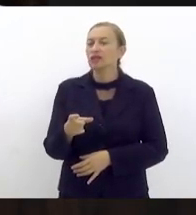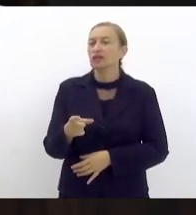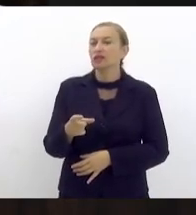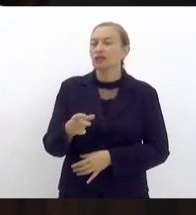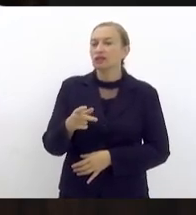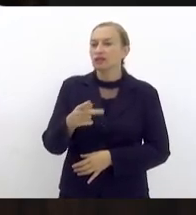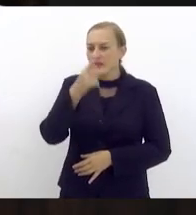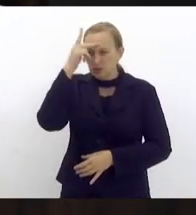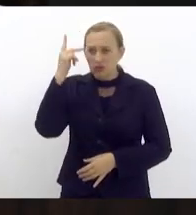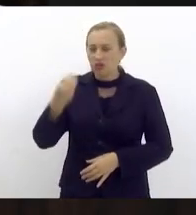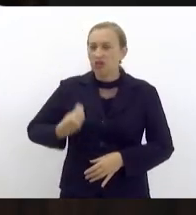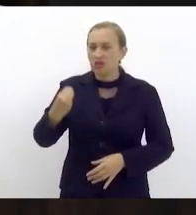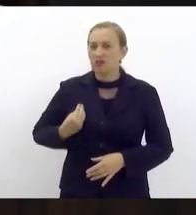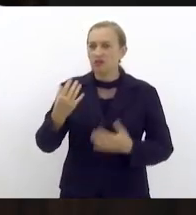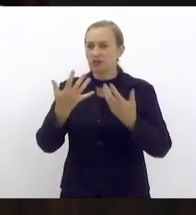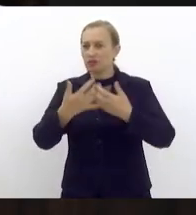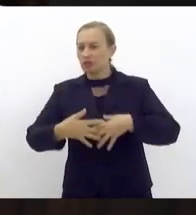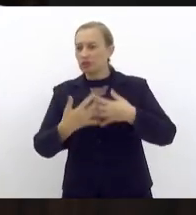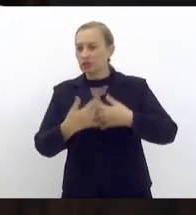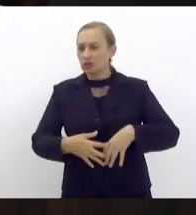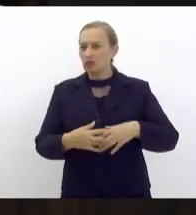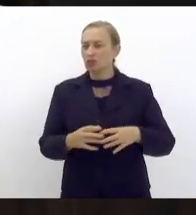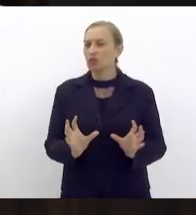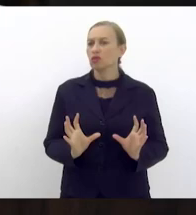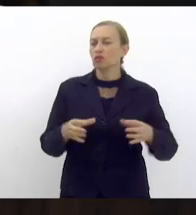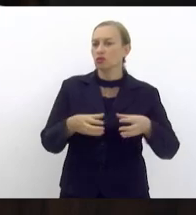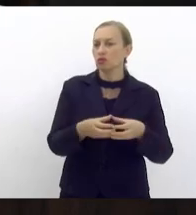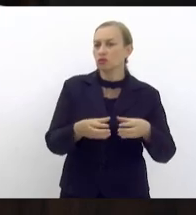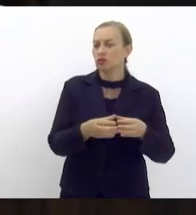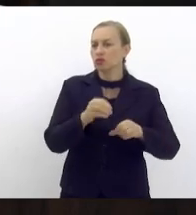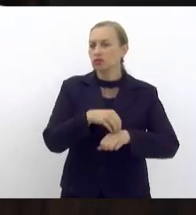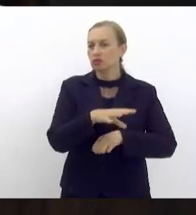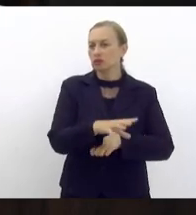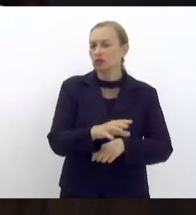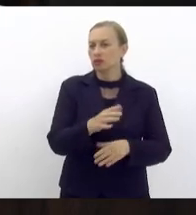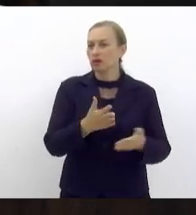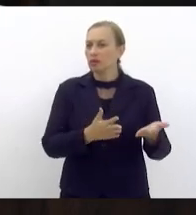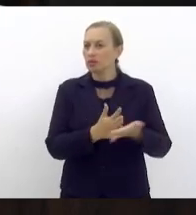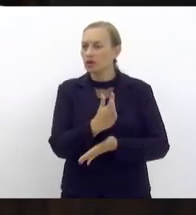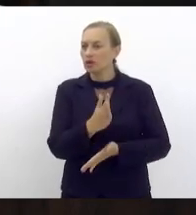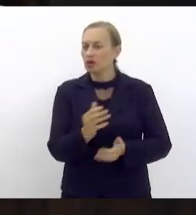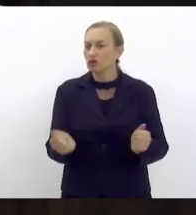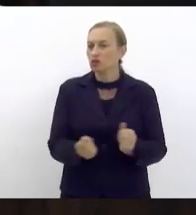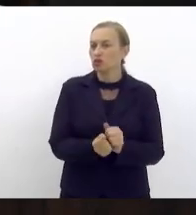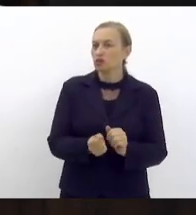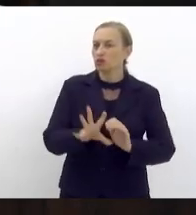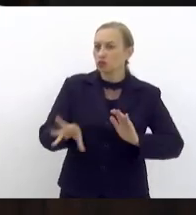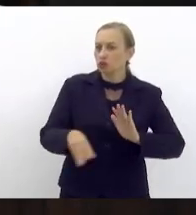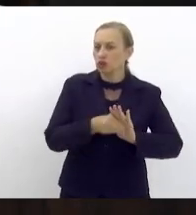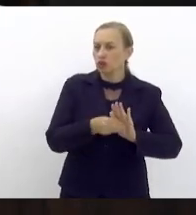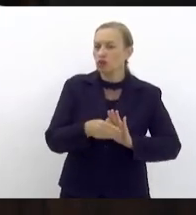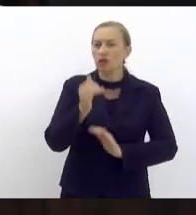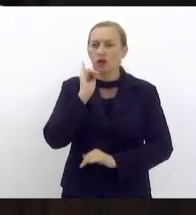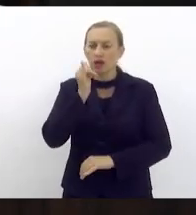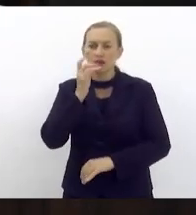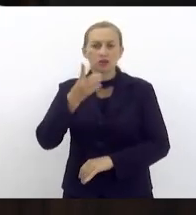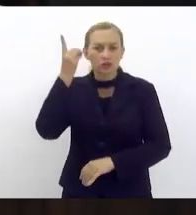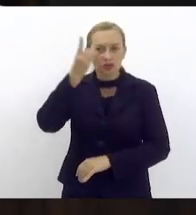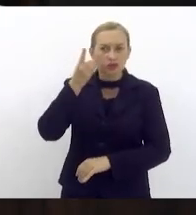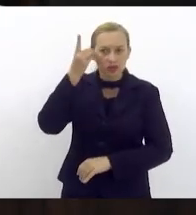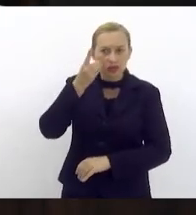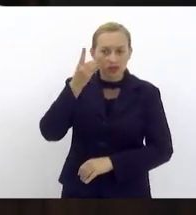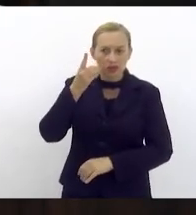Petrópolis parecida comissão de indicação de Legislativa favorável com emenda relator Deputado